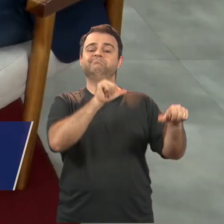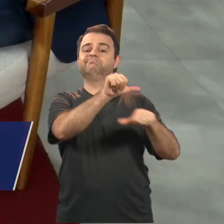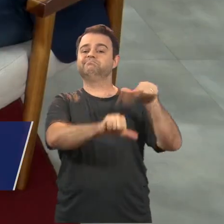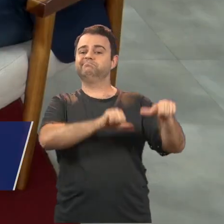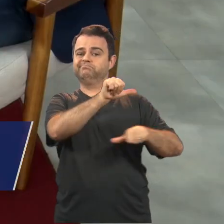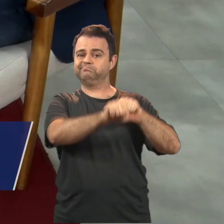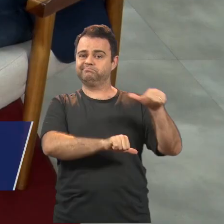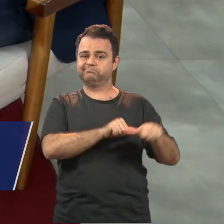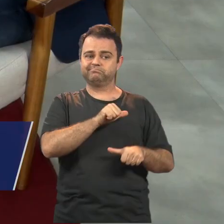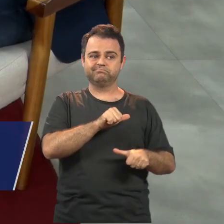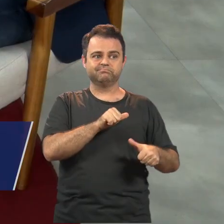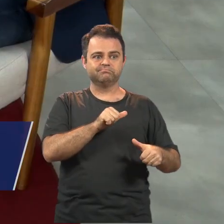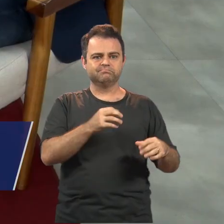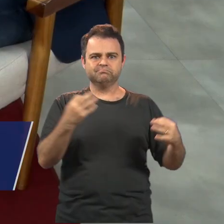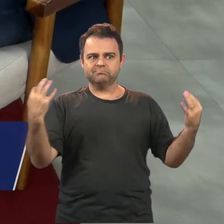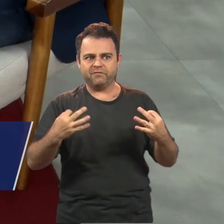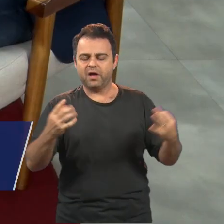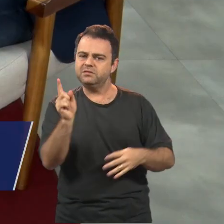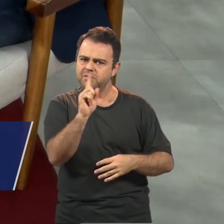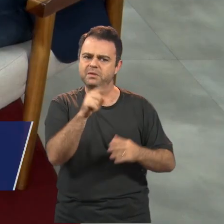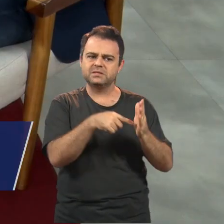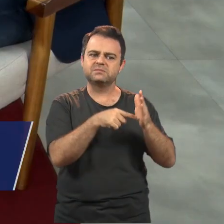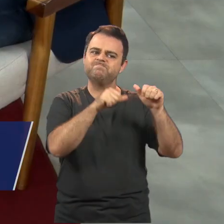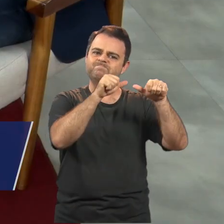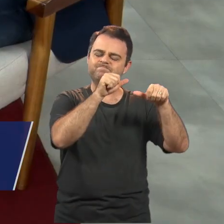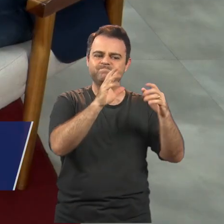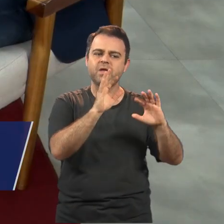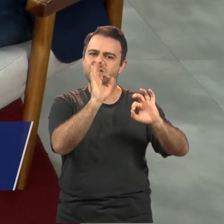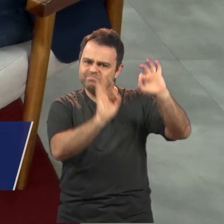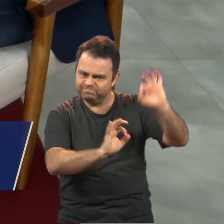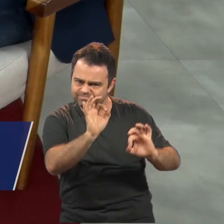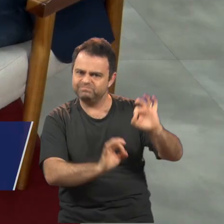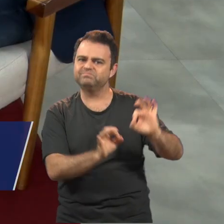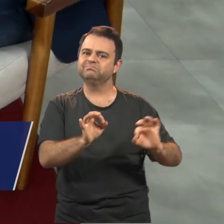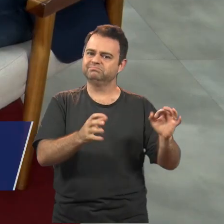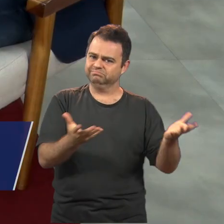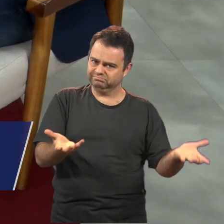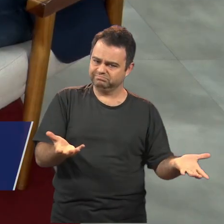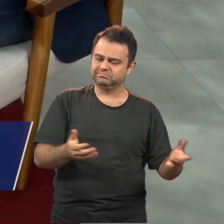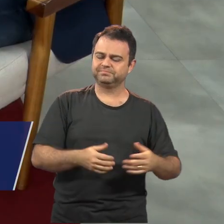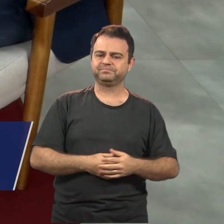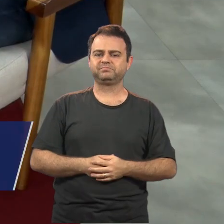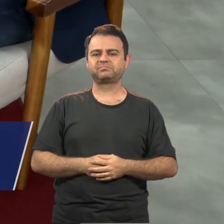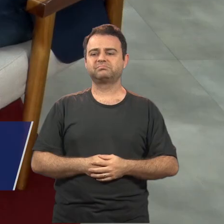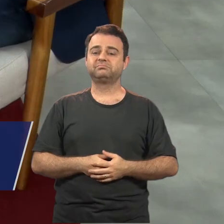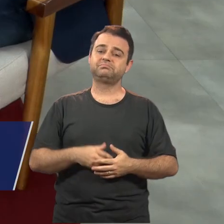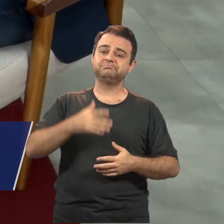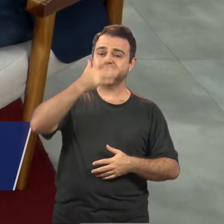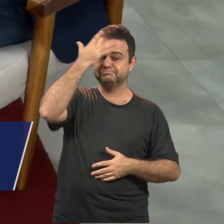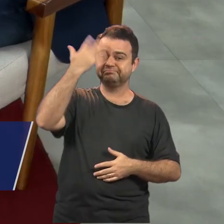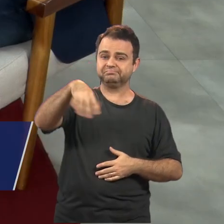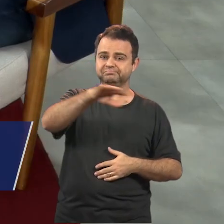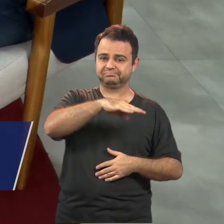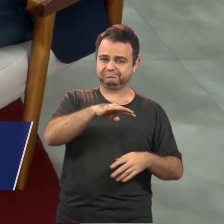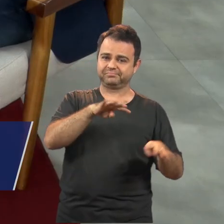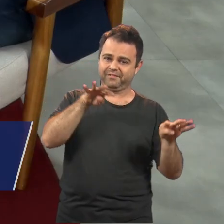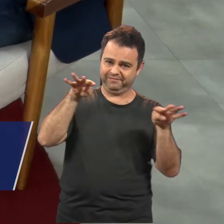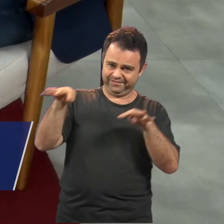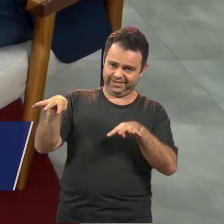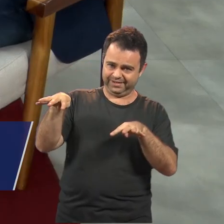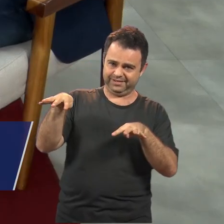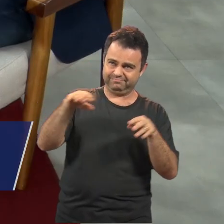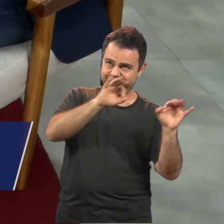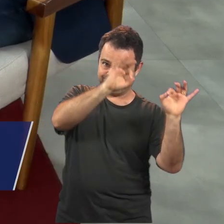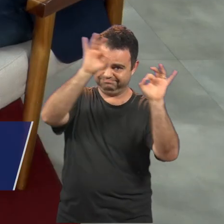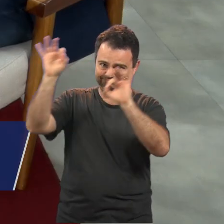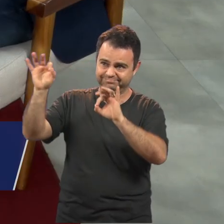nós esclarecermos essas questões, né? Para quem assiste a TV Câmara, sempre acompanha aí as sessões, né? Muitas vezes parece um debate que não